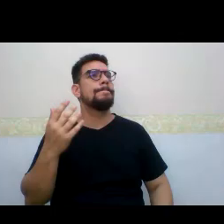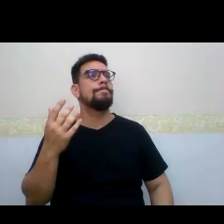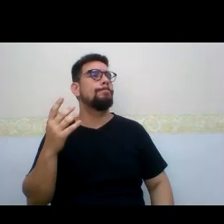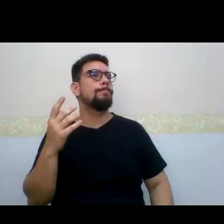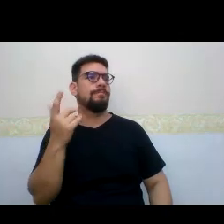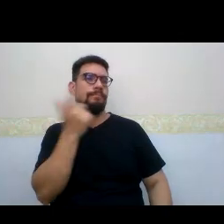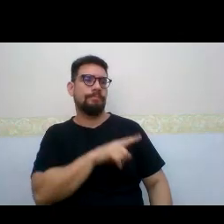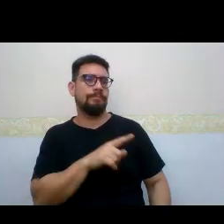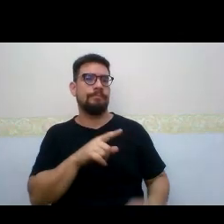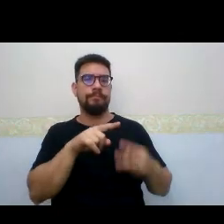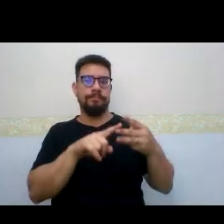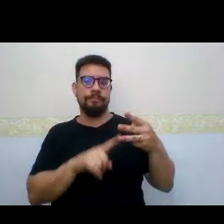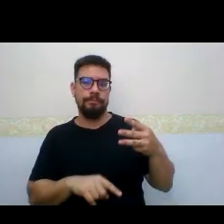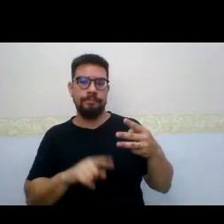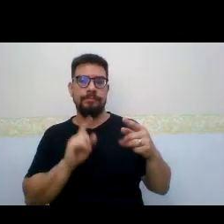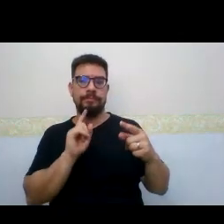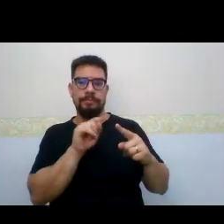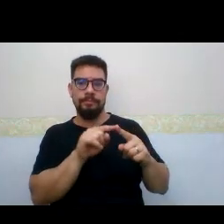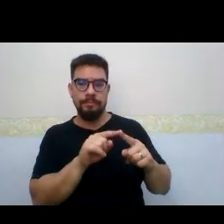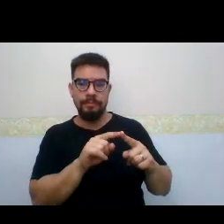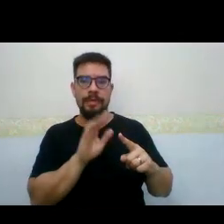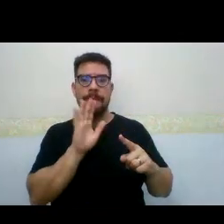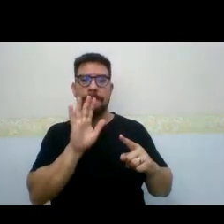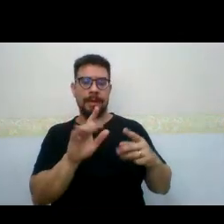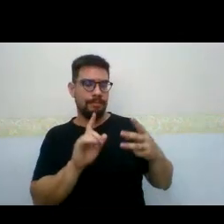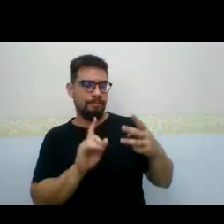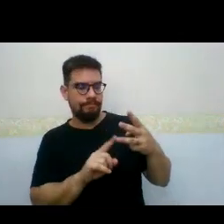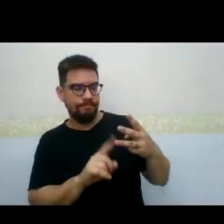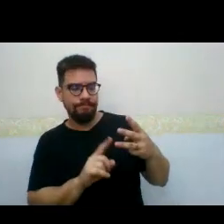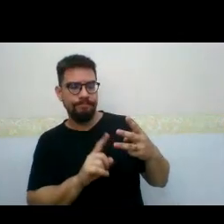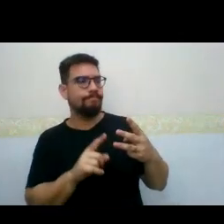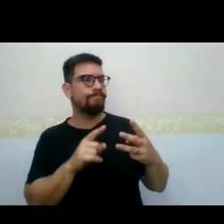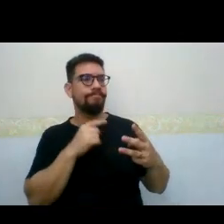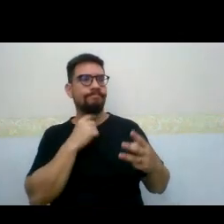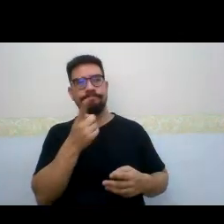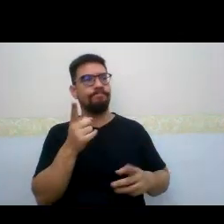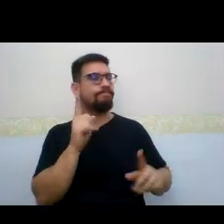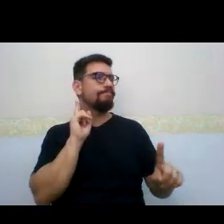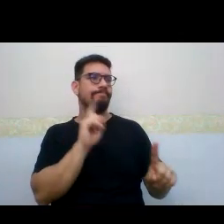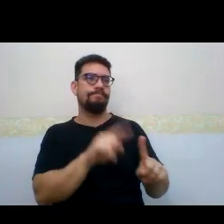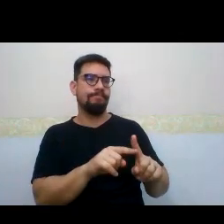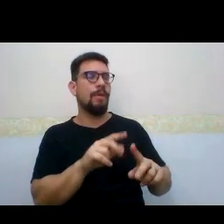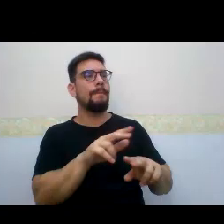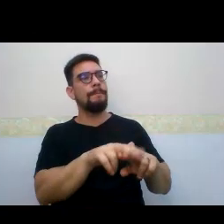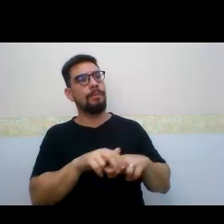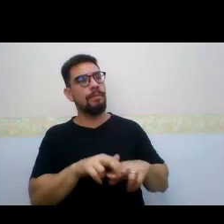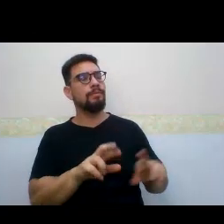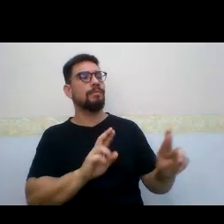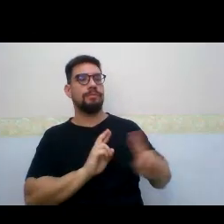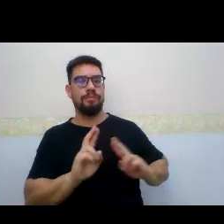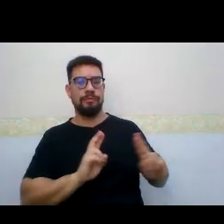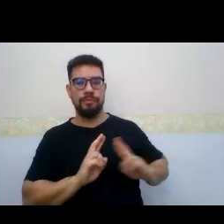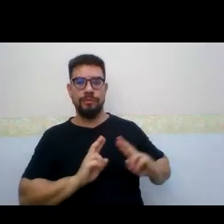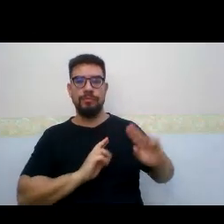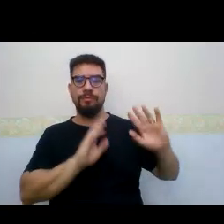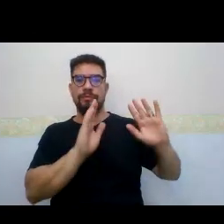3 objetivos, mas eu estou vendo que o terceiro objetivo não vou alcançar por causa dos resultados que eu já